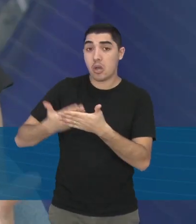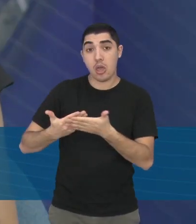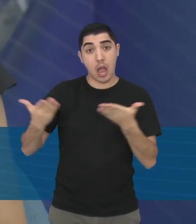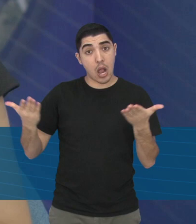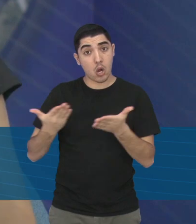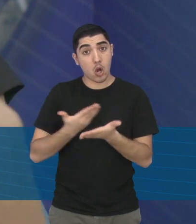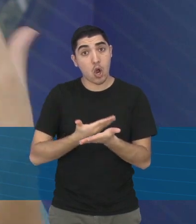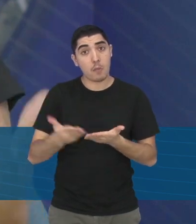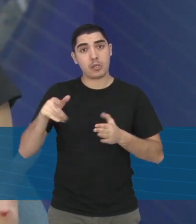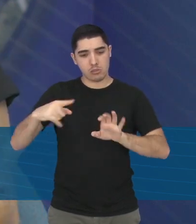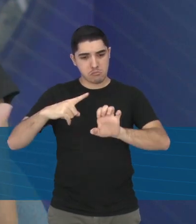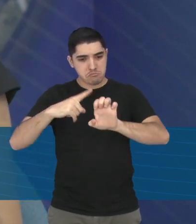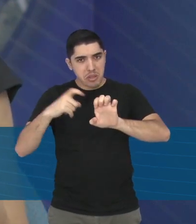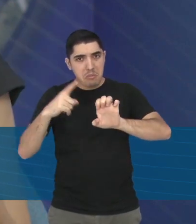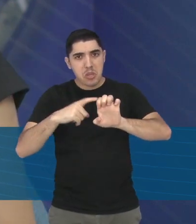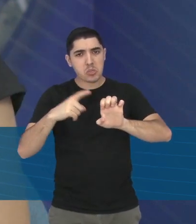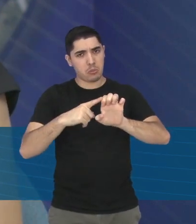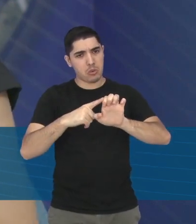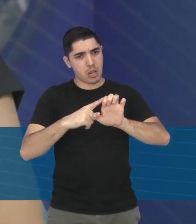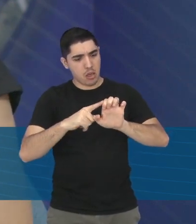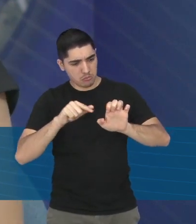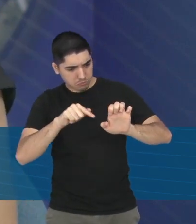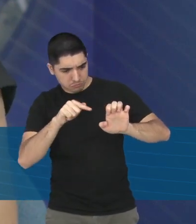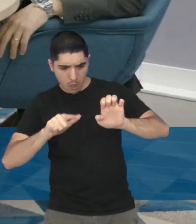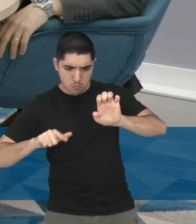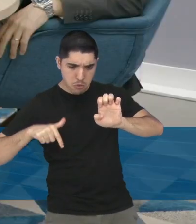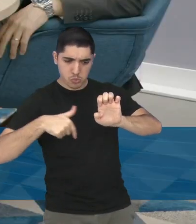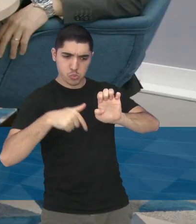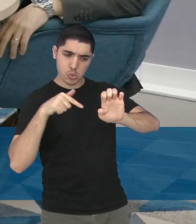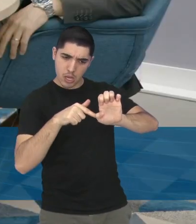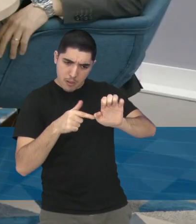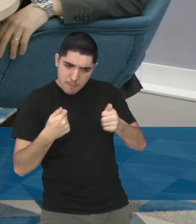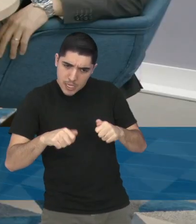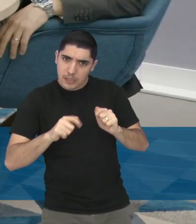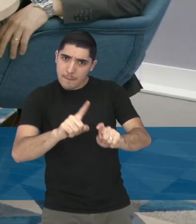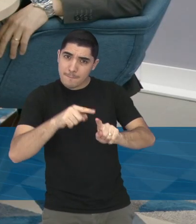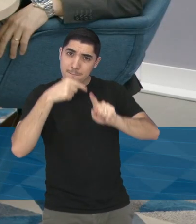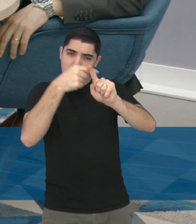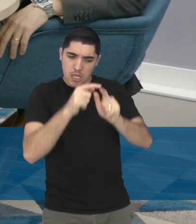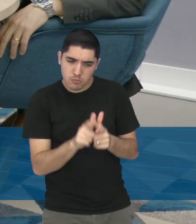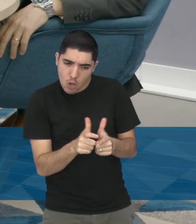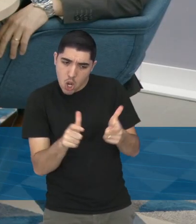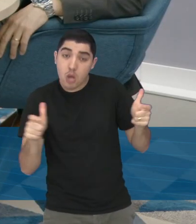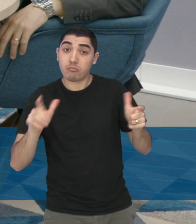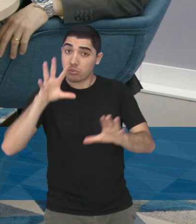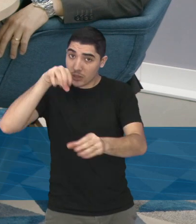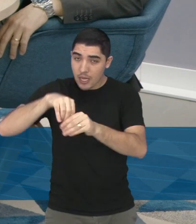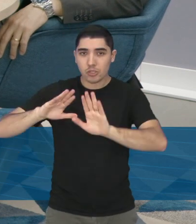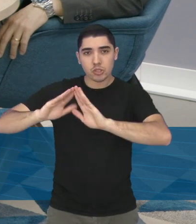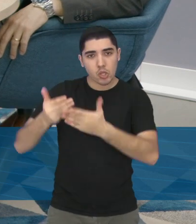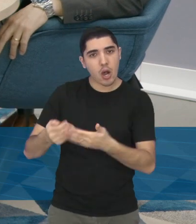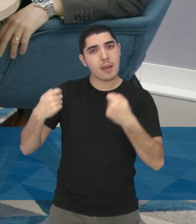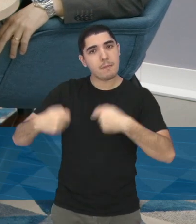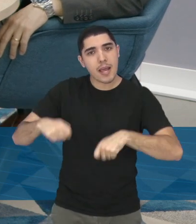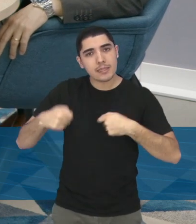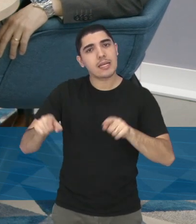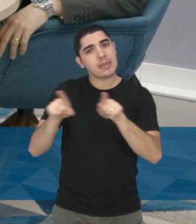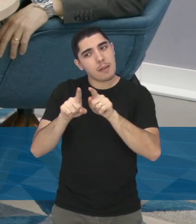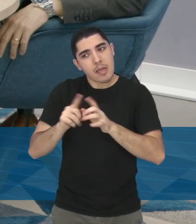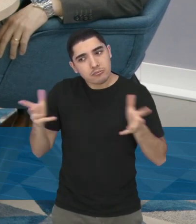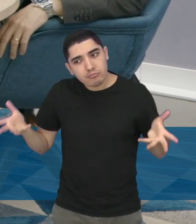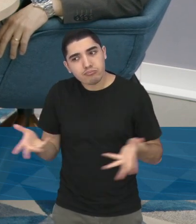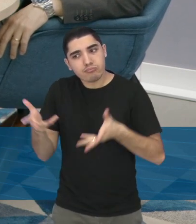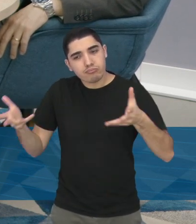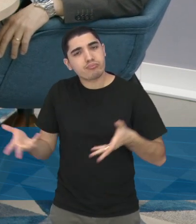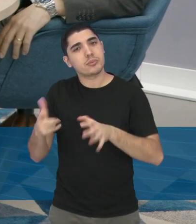de empreendedorismo, uhum, muitas pessoas até defendem que devia ser explorado isso nas escolas, ter esse modelo, essa